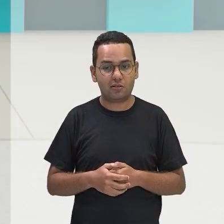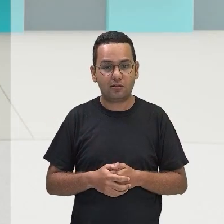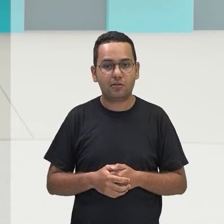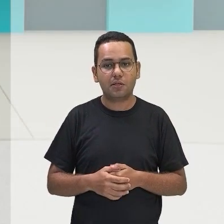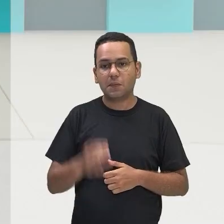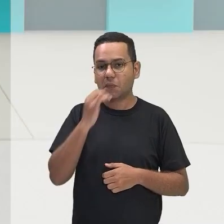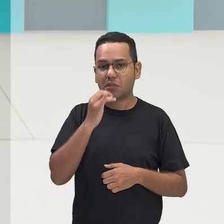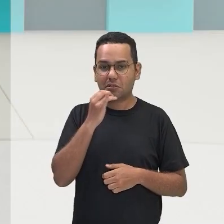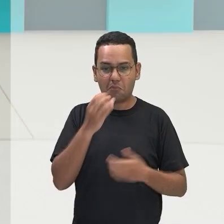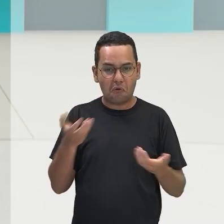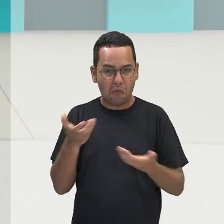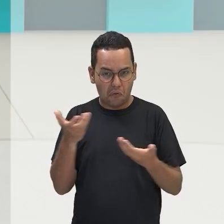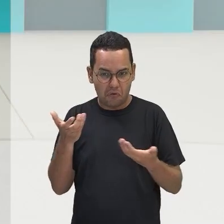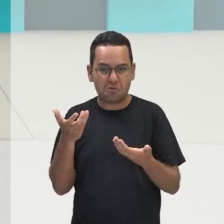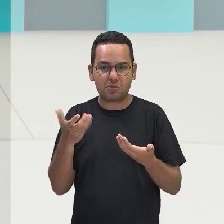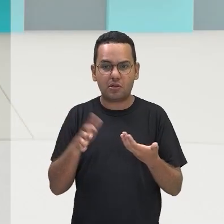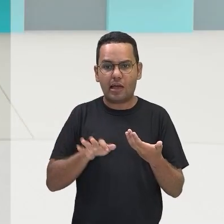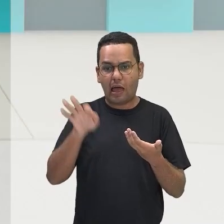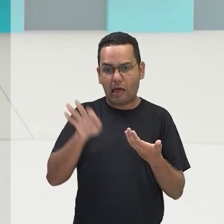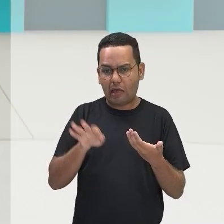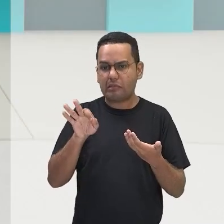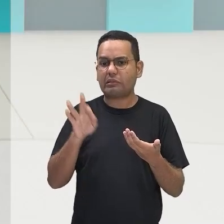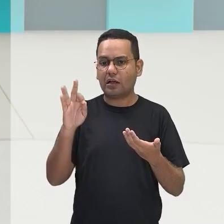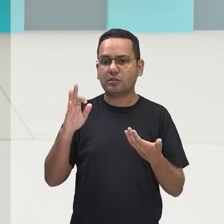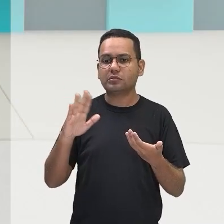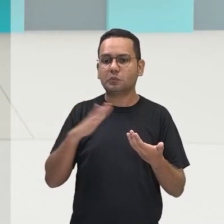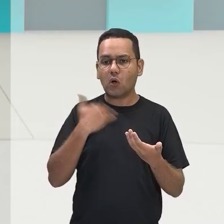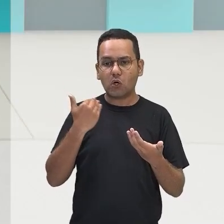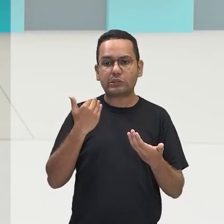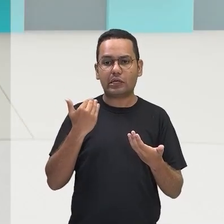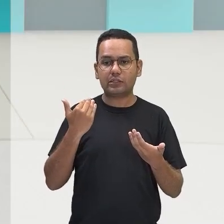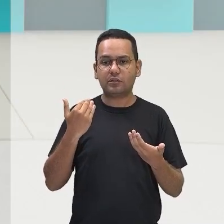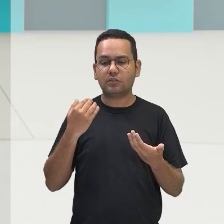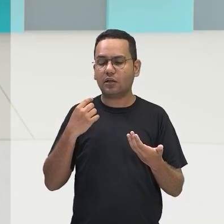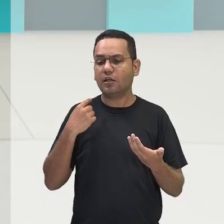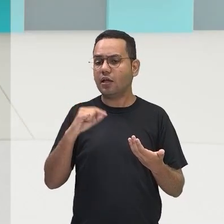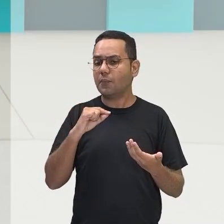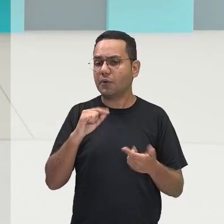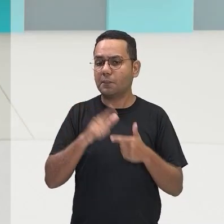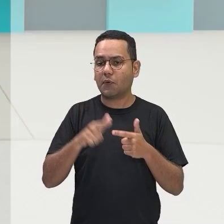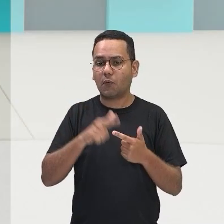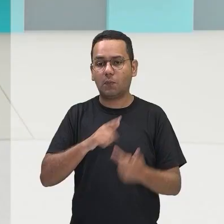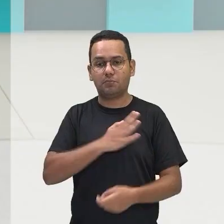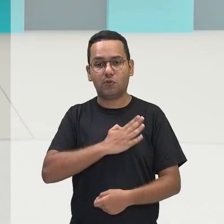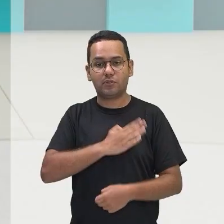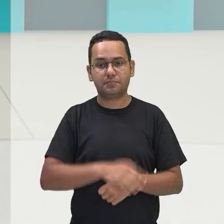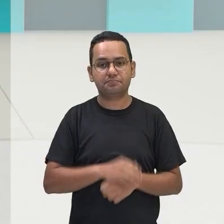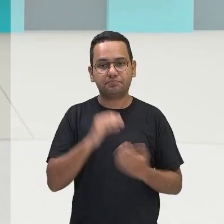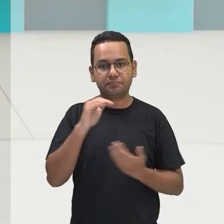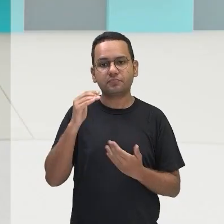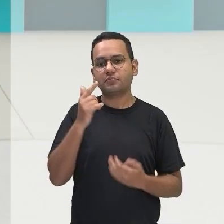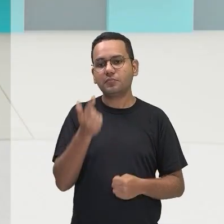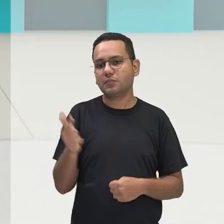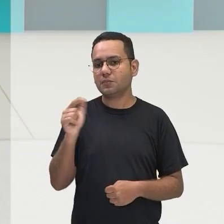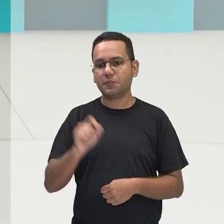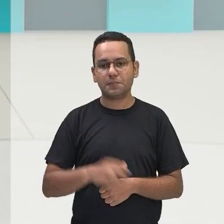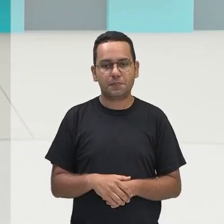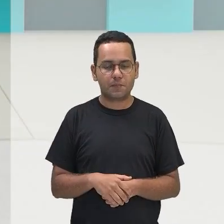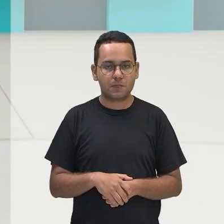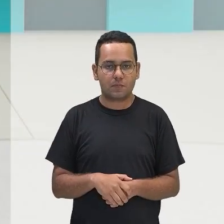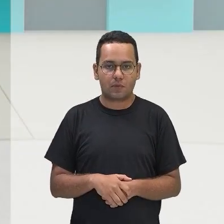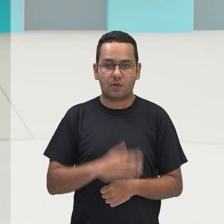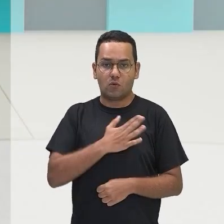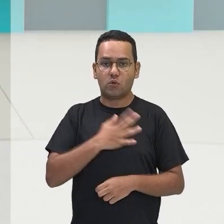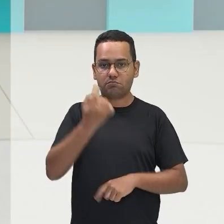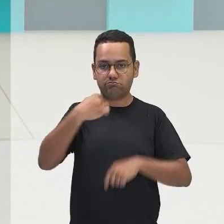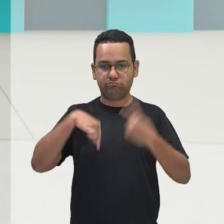é muito grande com problemas cardiovasculares, ok? Outro detalhe, nós podemos dividir, né, o sistema